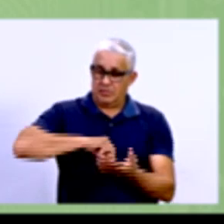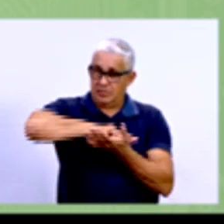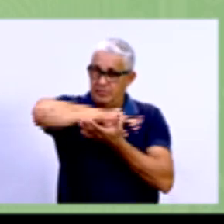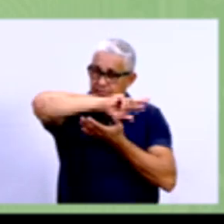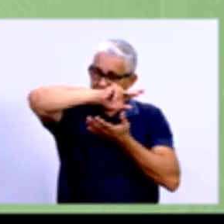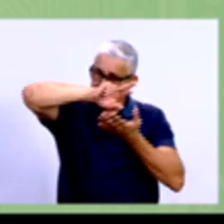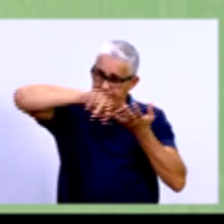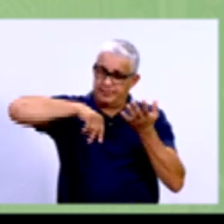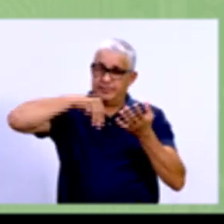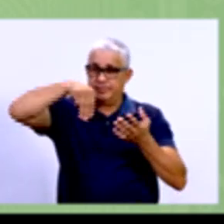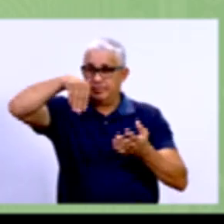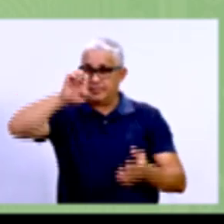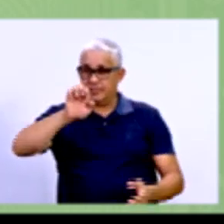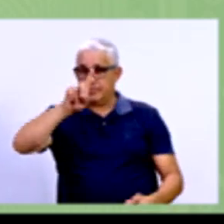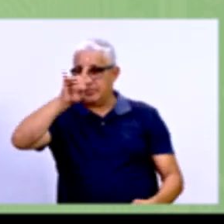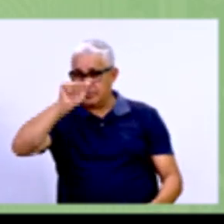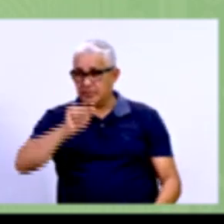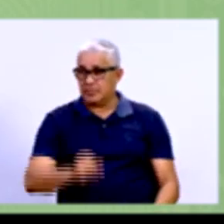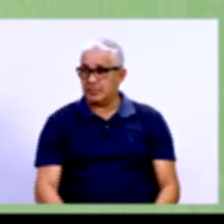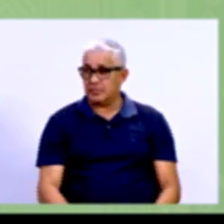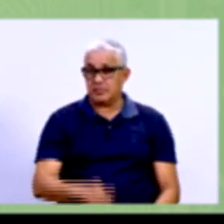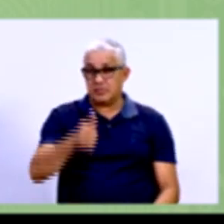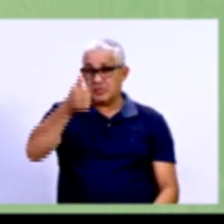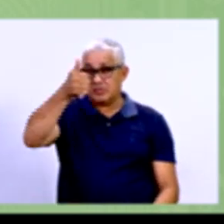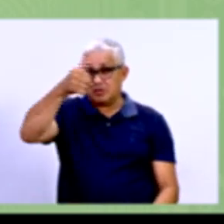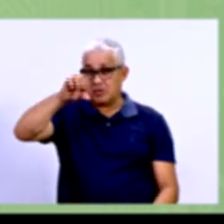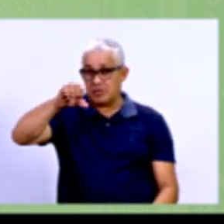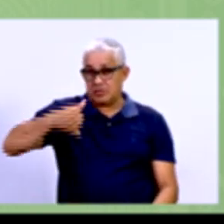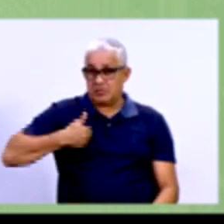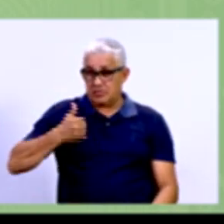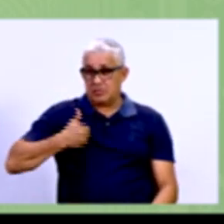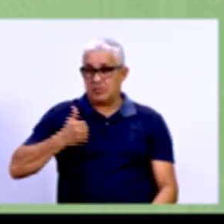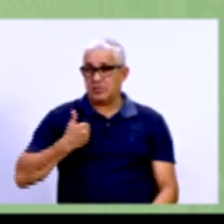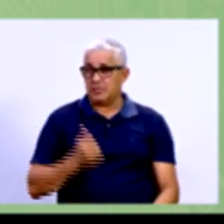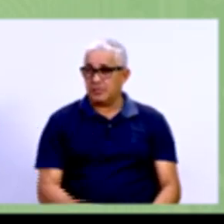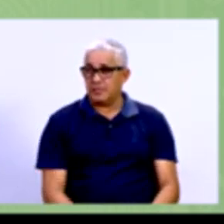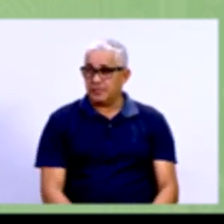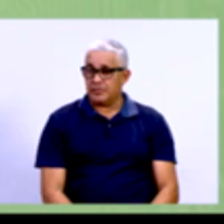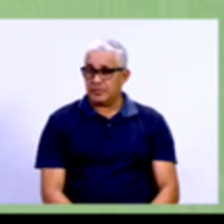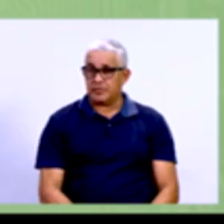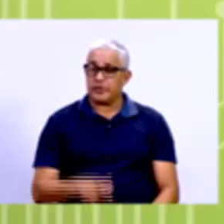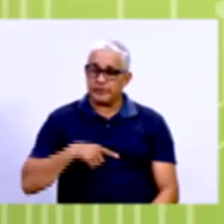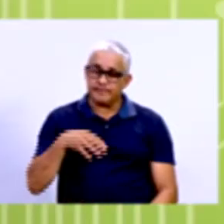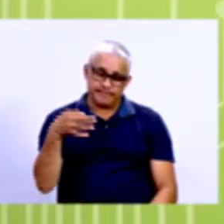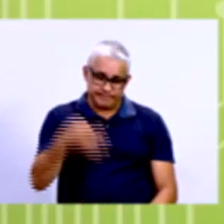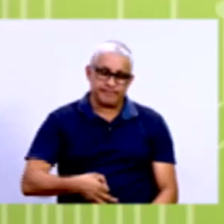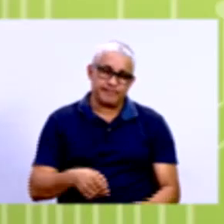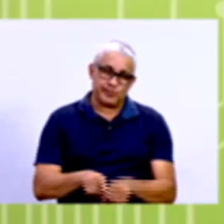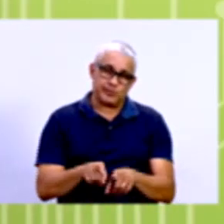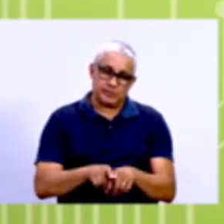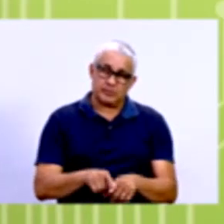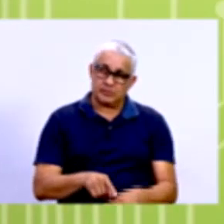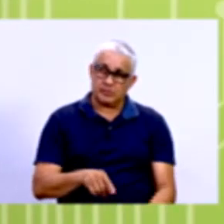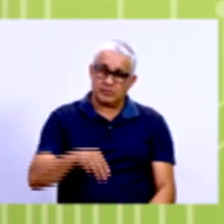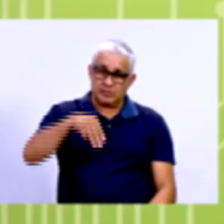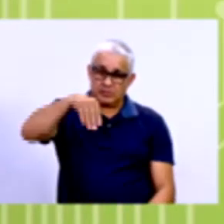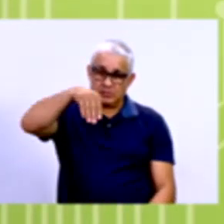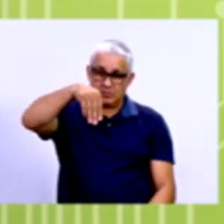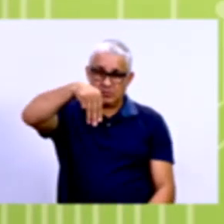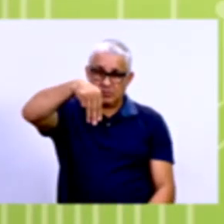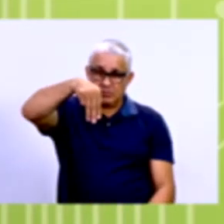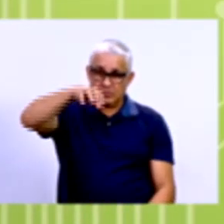estudantes, a média, no caso de idade, seria 19 anos. Então, tenho certeza também que a média aritmética